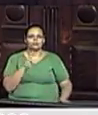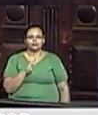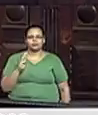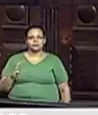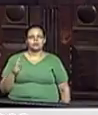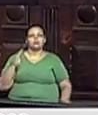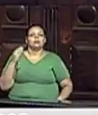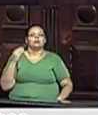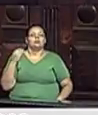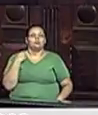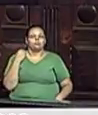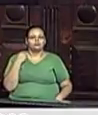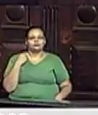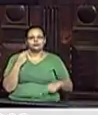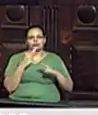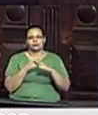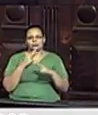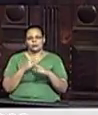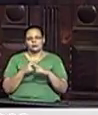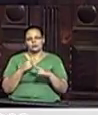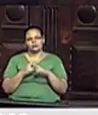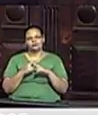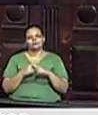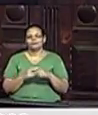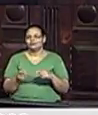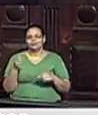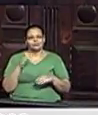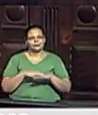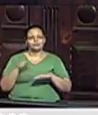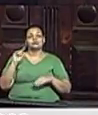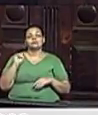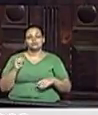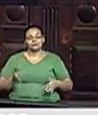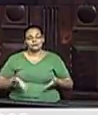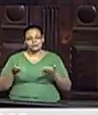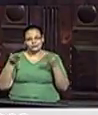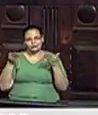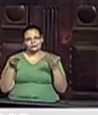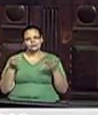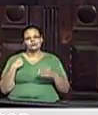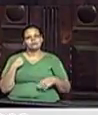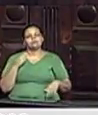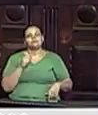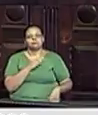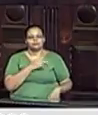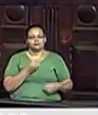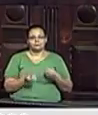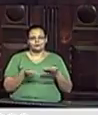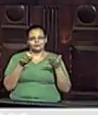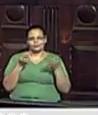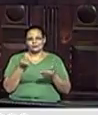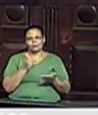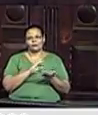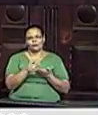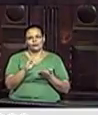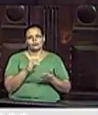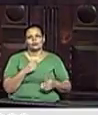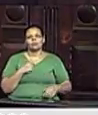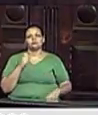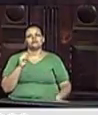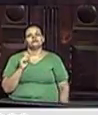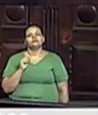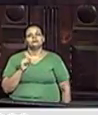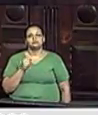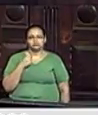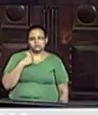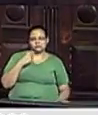Caixa Econômica Federal tem a ver também com mais incentivo para que os recursos depositados e investidos,